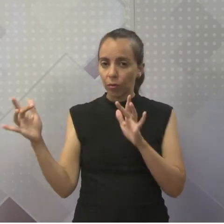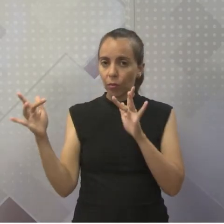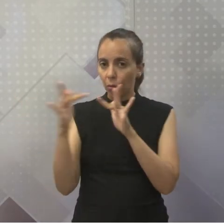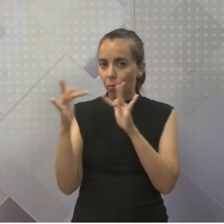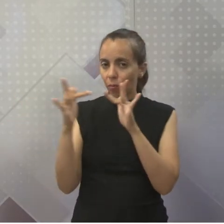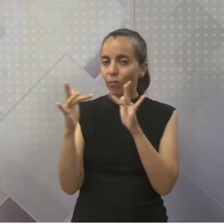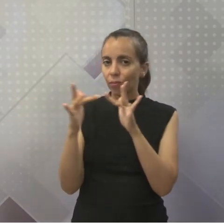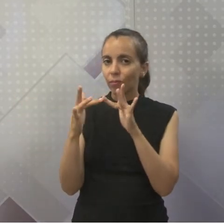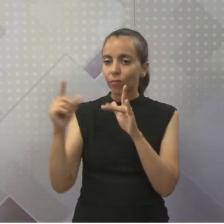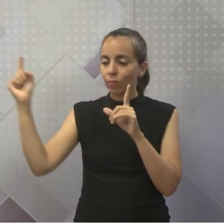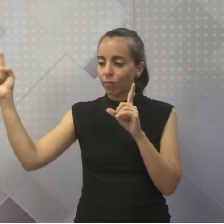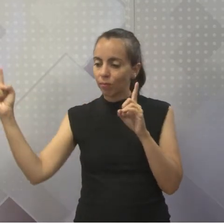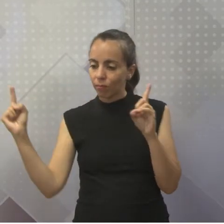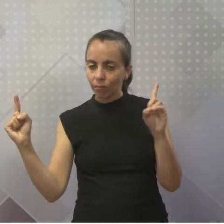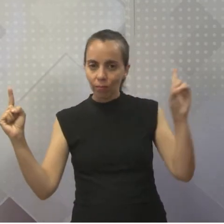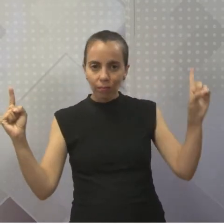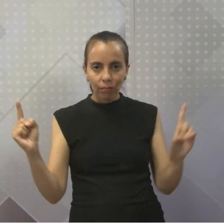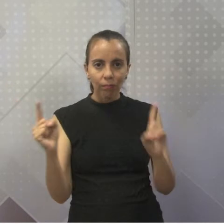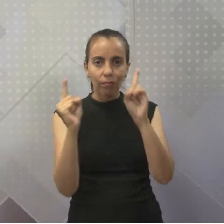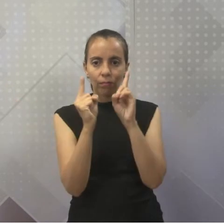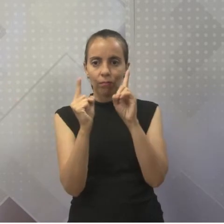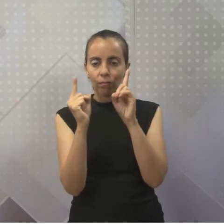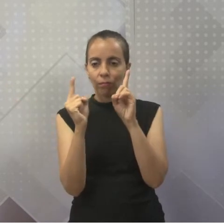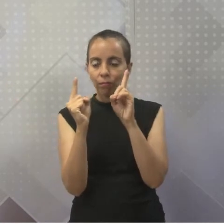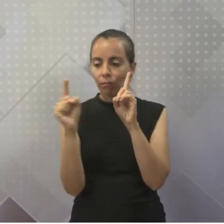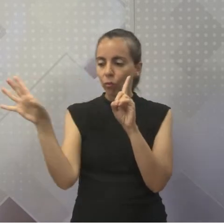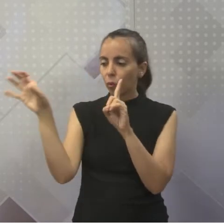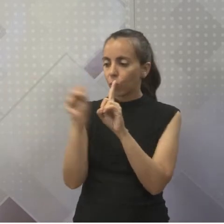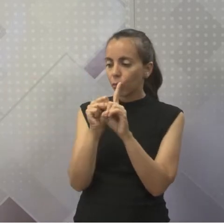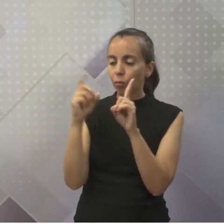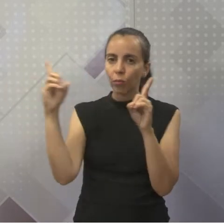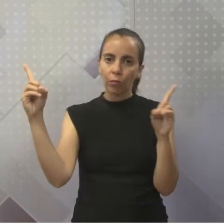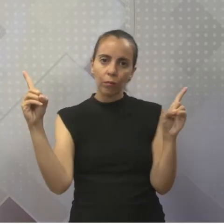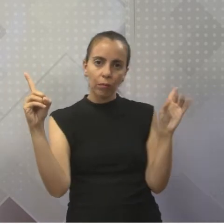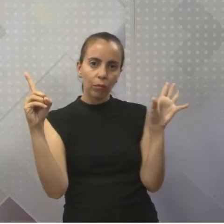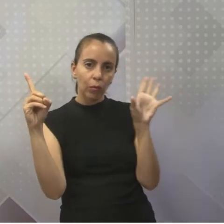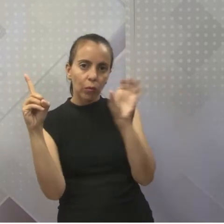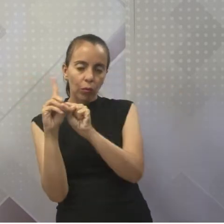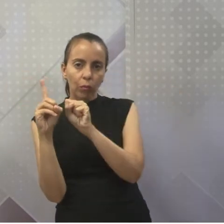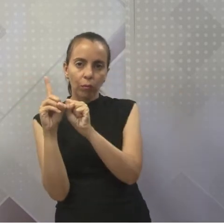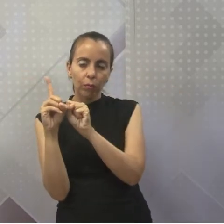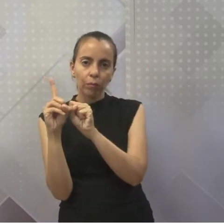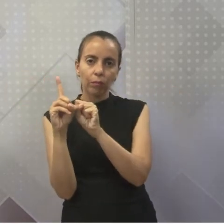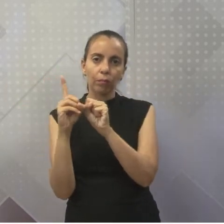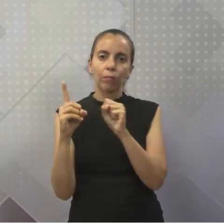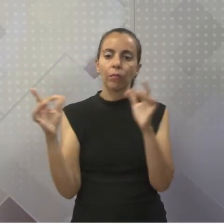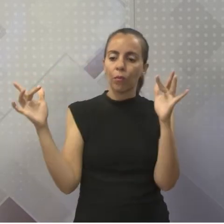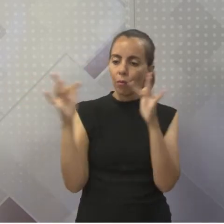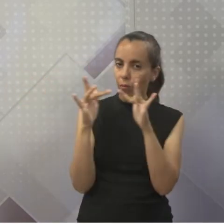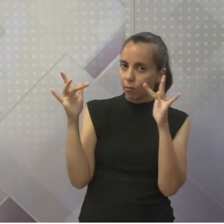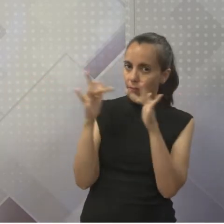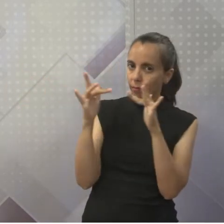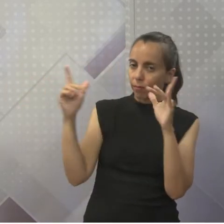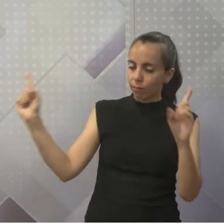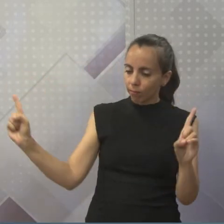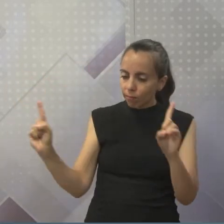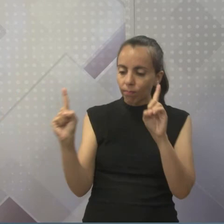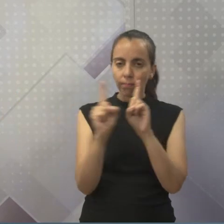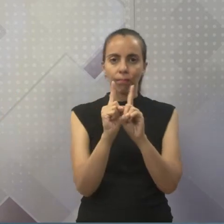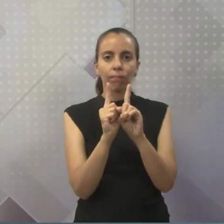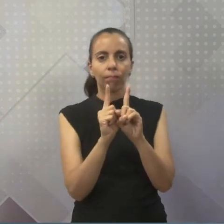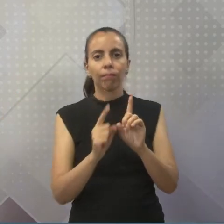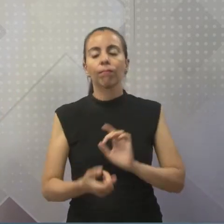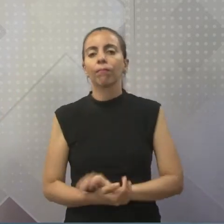é, por exemplo, pessoa a pessoa, uma pessoa contaminada transmite para outra pessoa por contato direto.